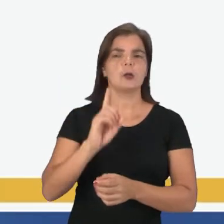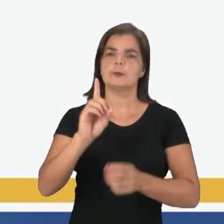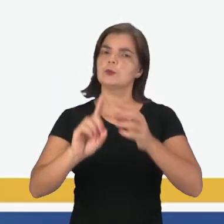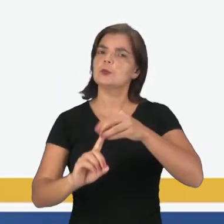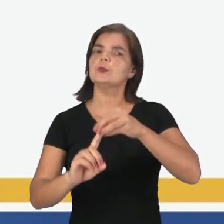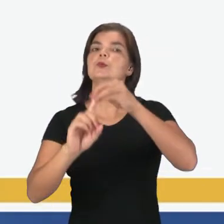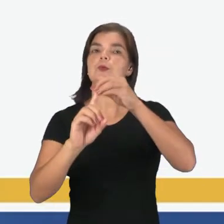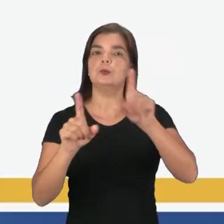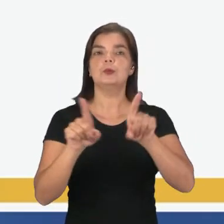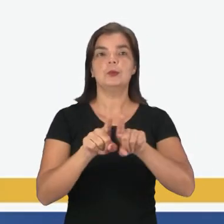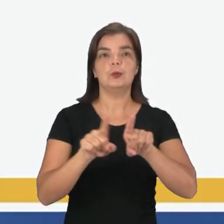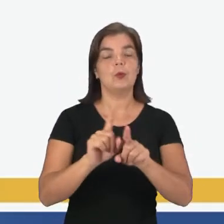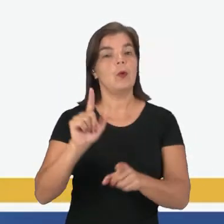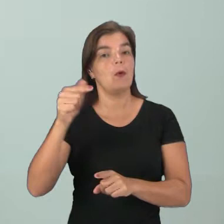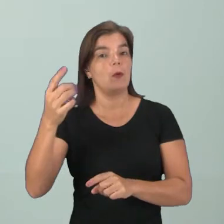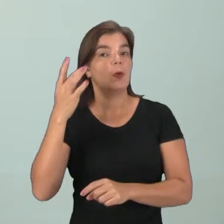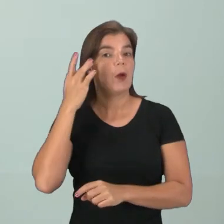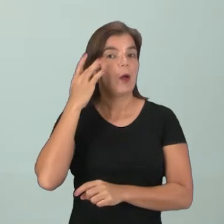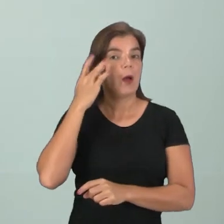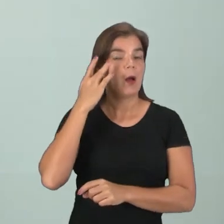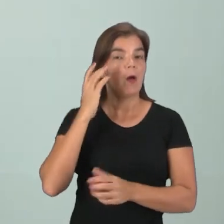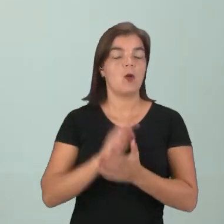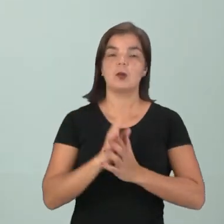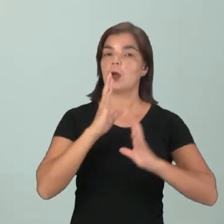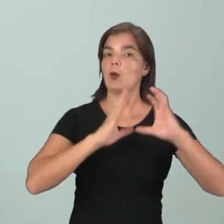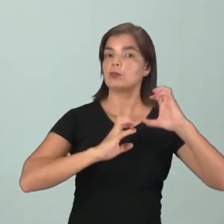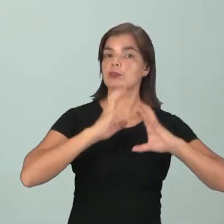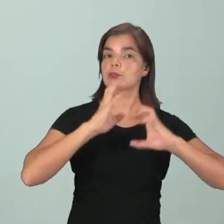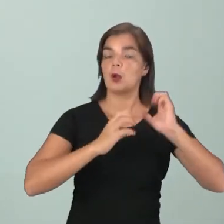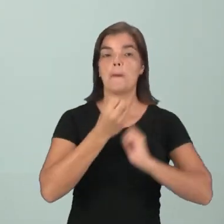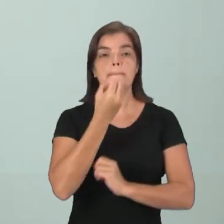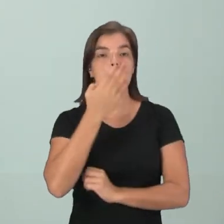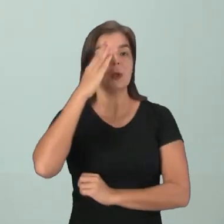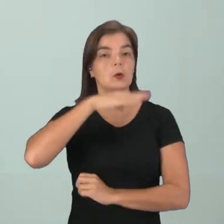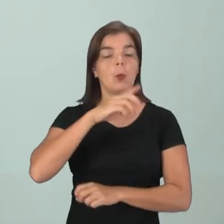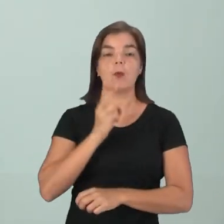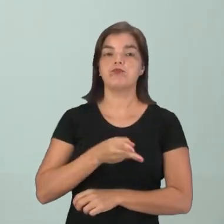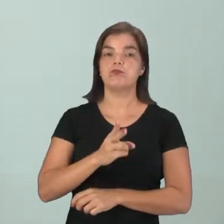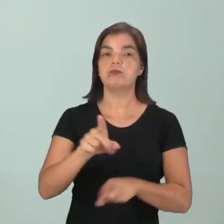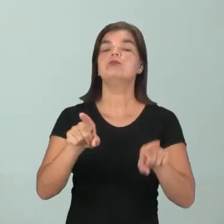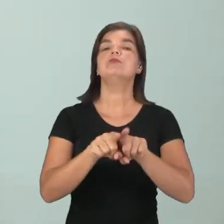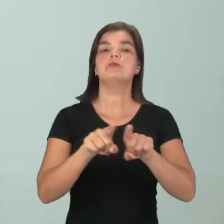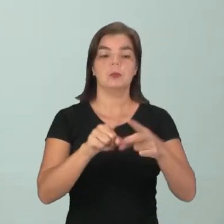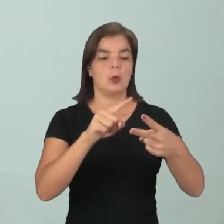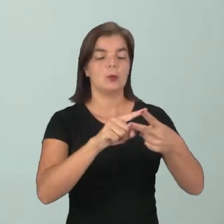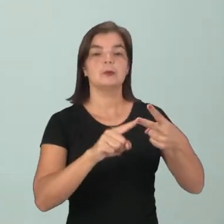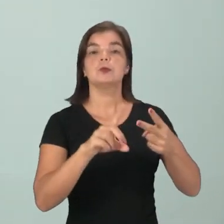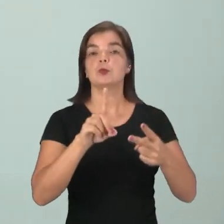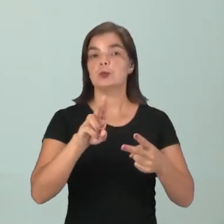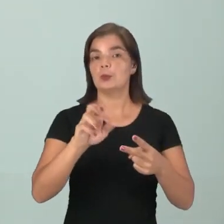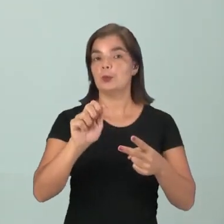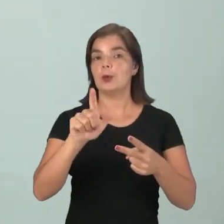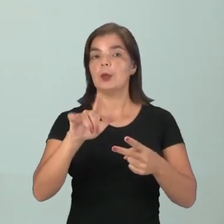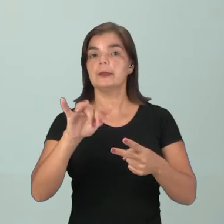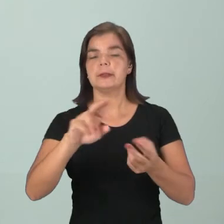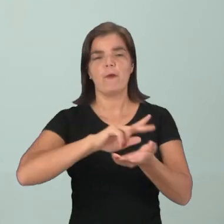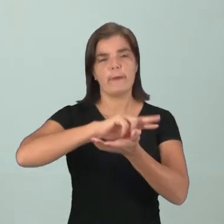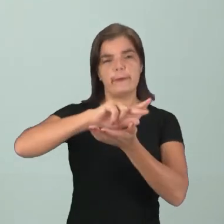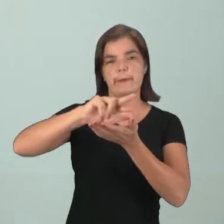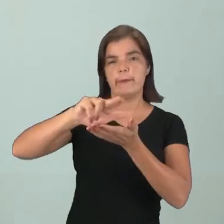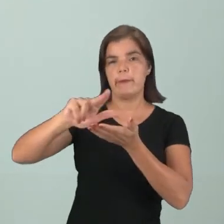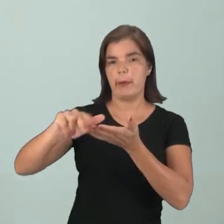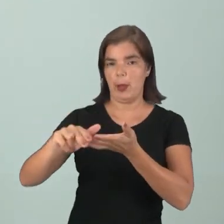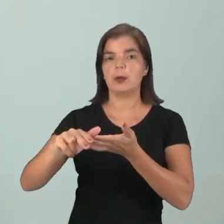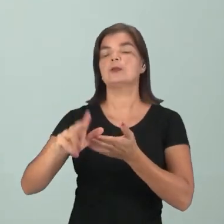Algumas acham que há um só transcendente, outras acham que há um conflito entre o bem e o mal permanente, que são as dualistas, e